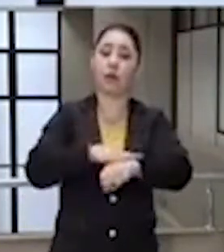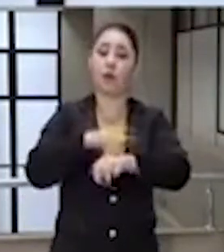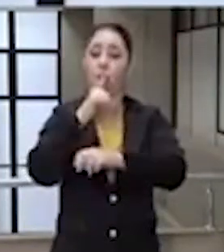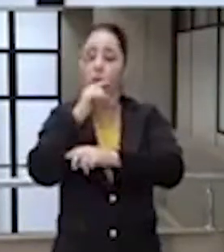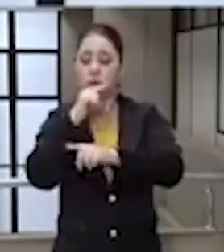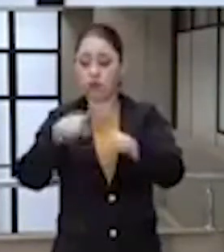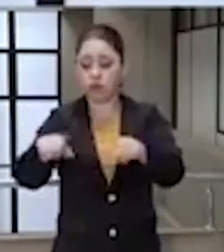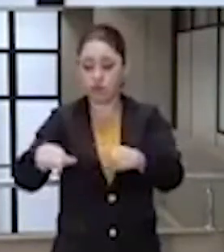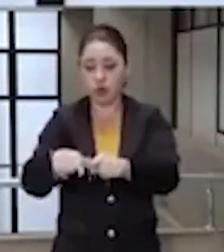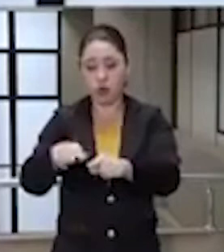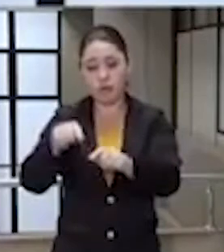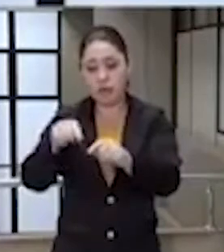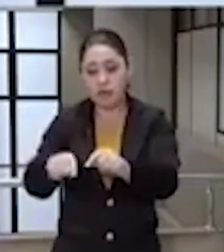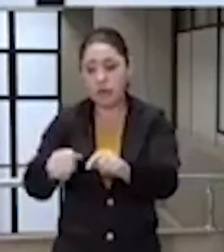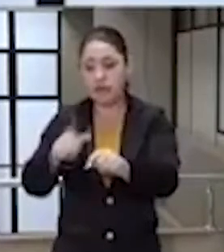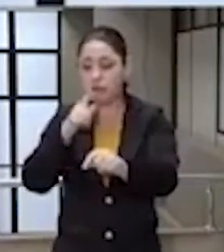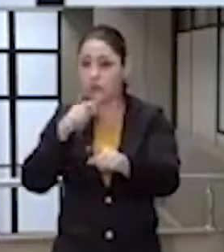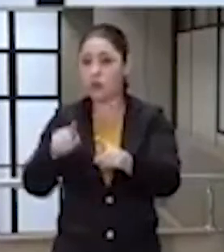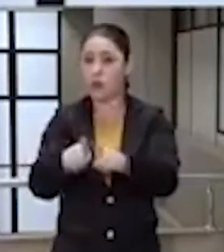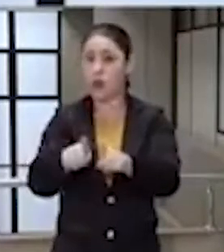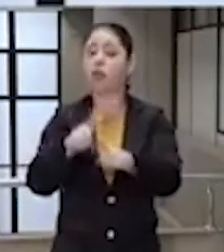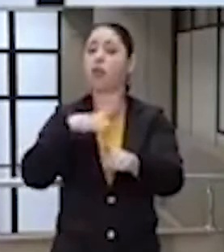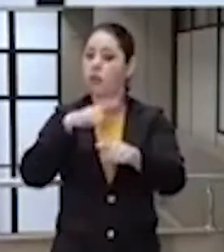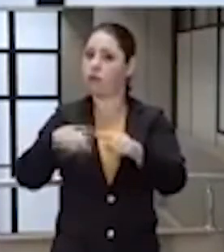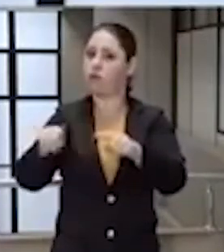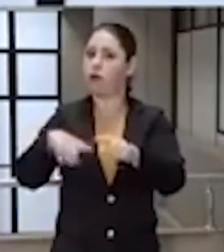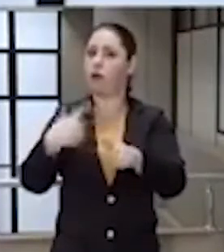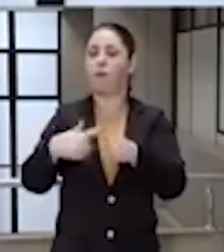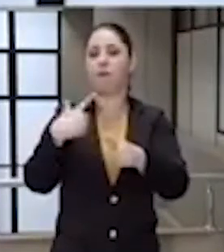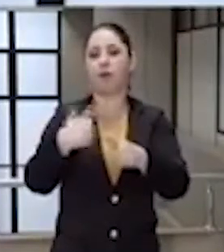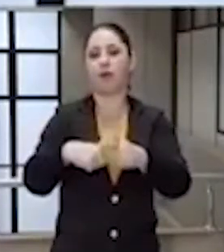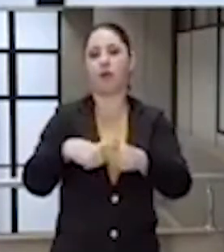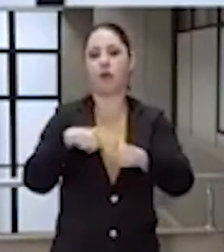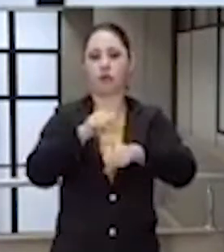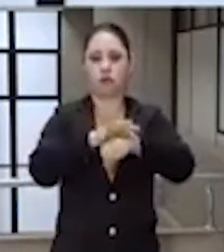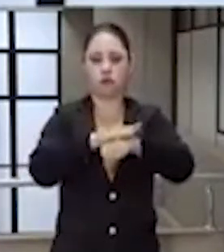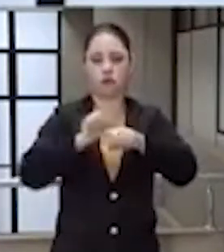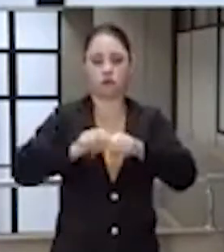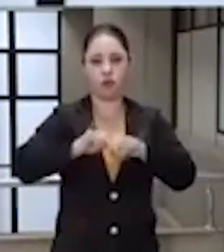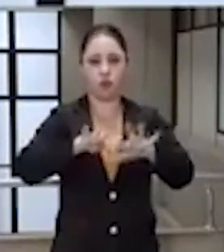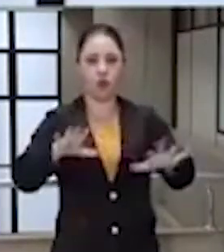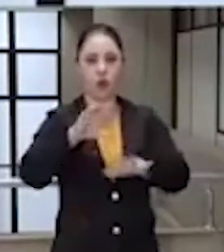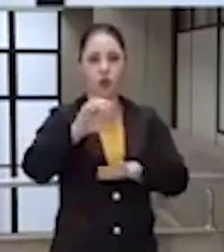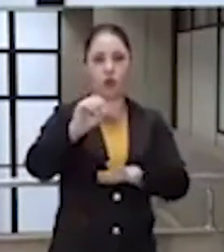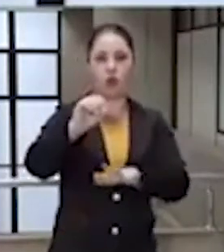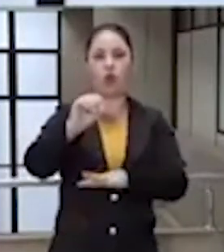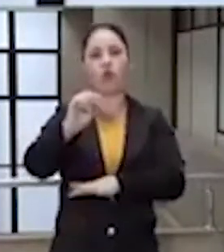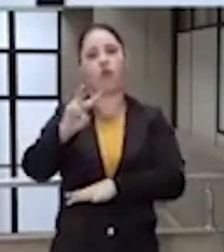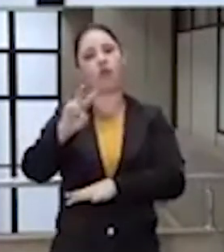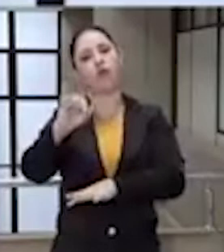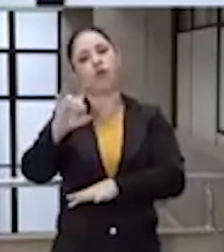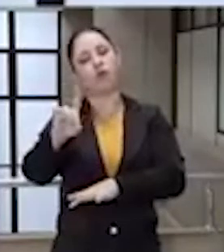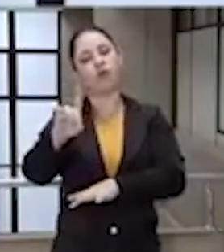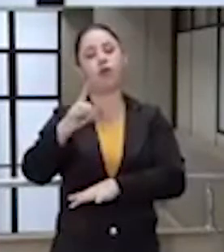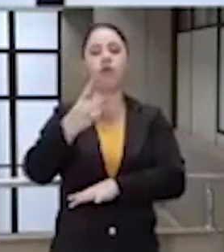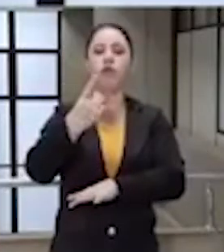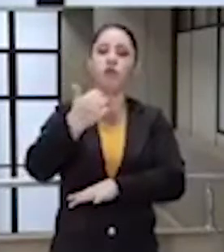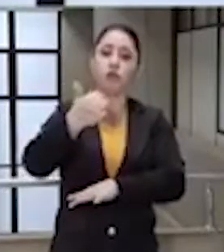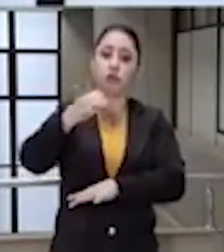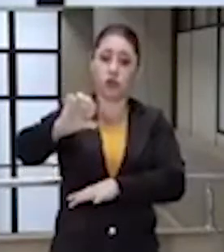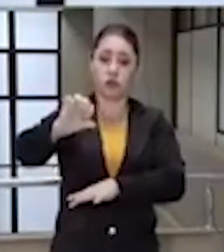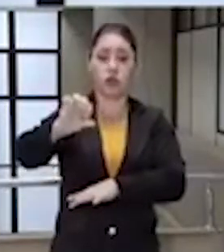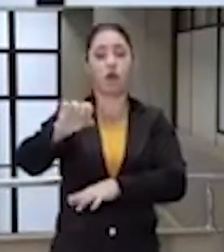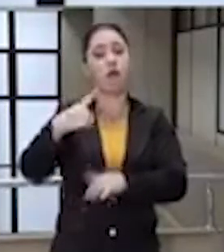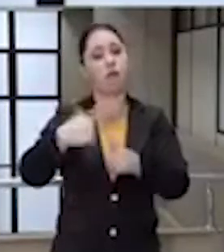Vale ressaltar que os bebedouros têm restrições devido à pandemia do Covid-19. Justamente há